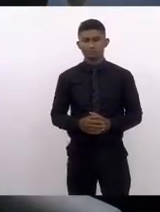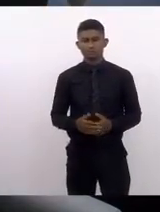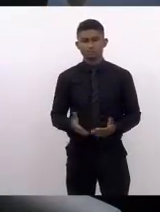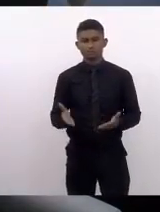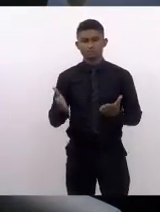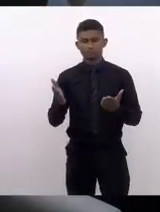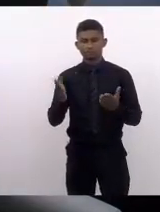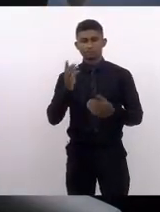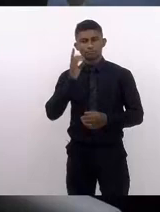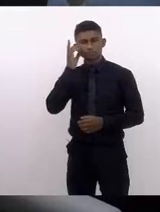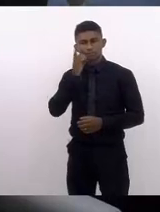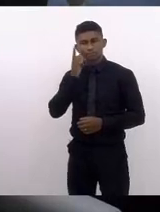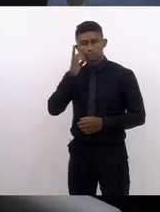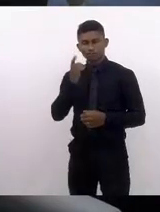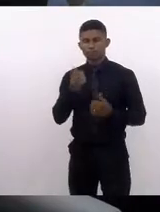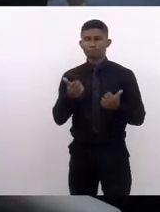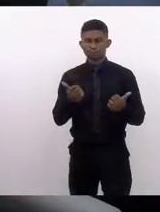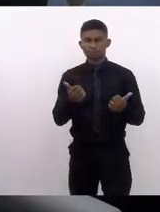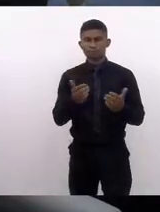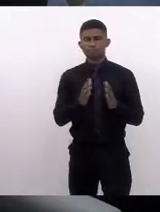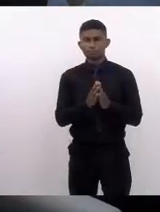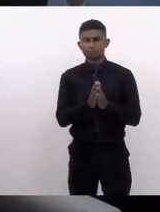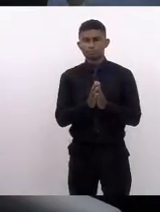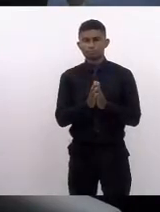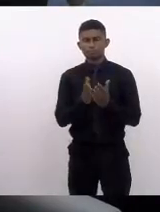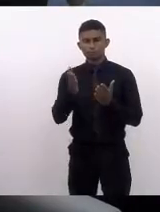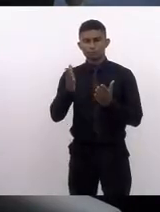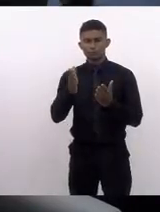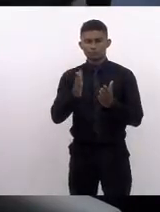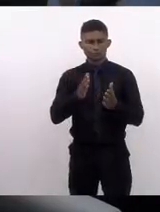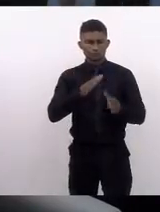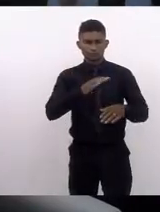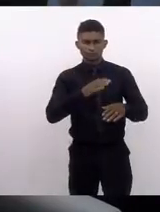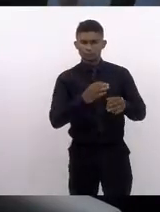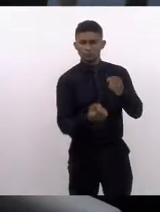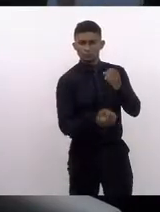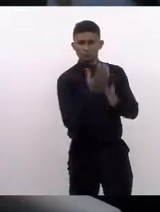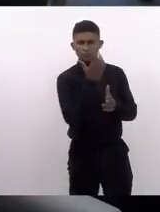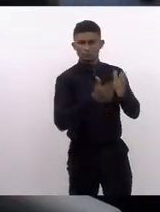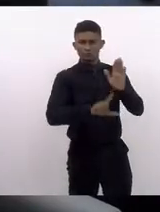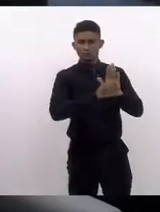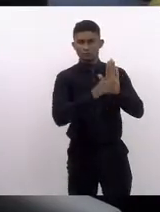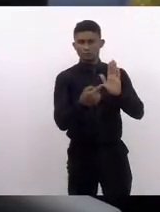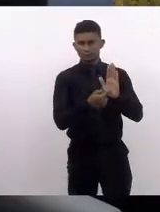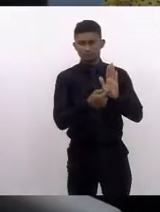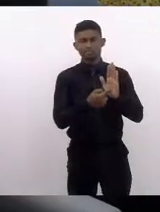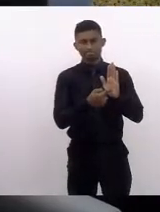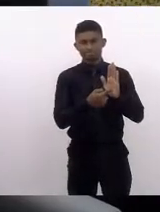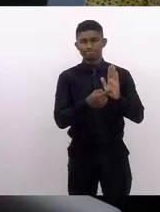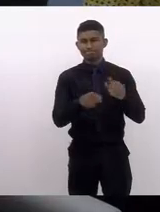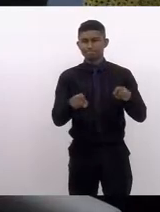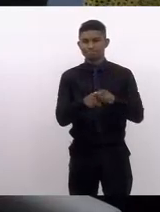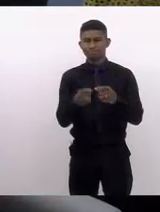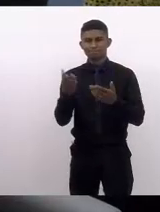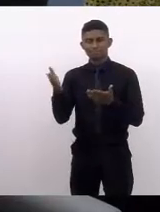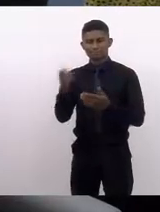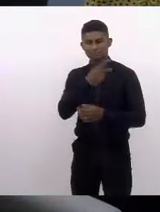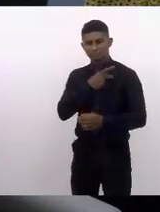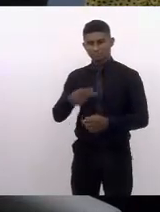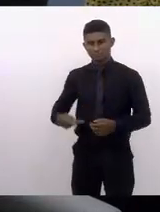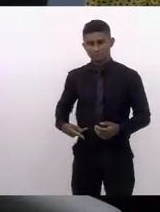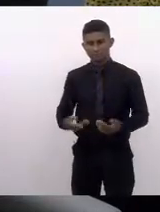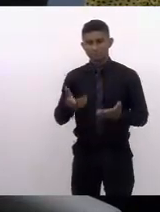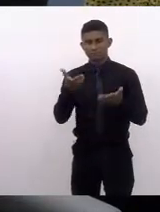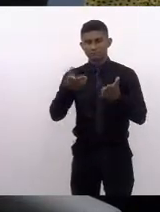deputado Gustavo Schmidt autor dessa belíssima lei o ilustríssimo em que ele disse o presidente